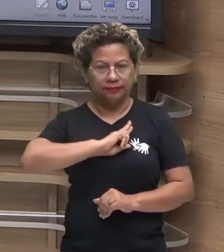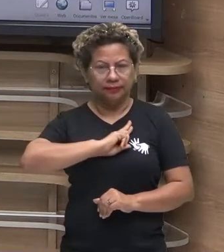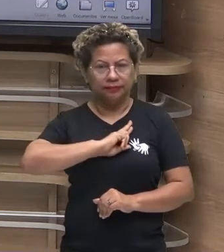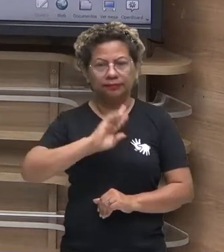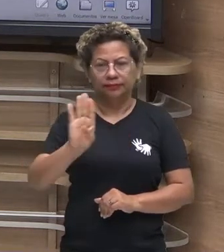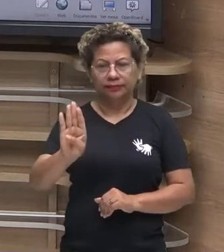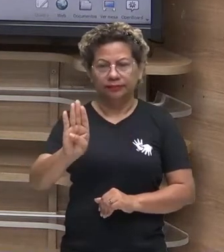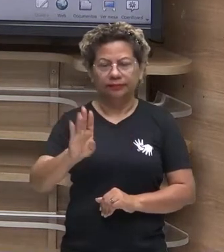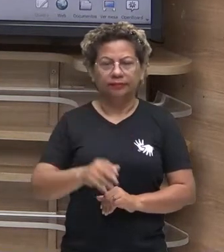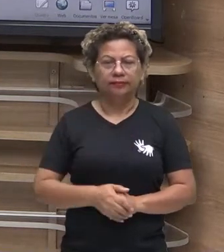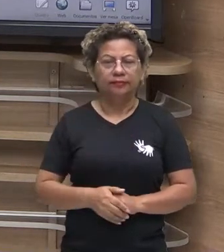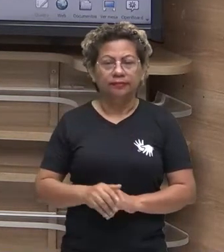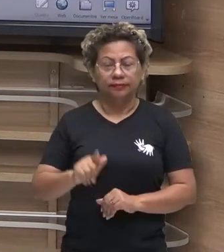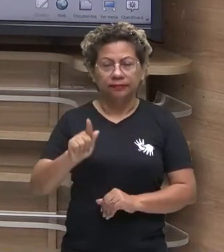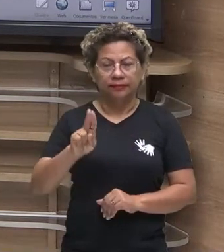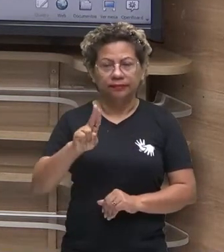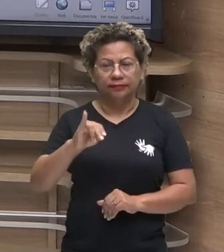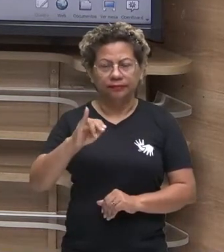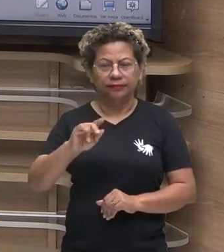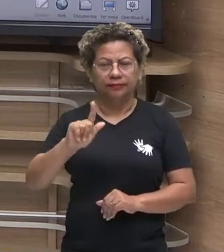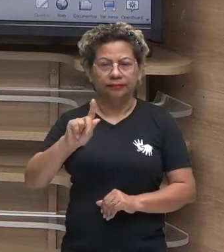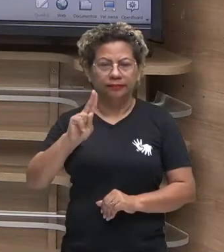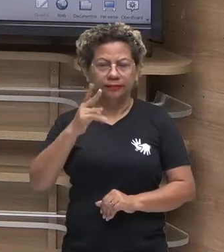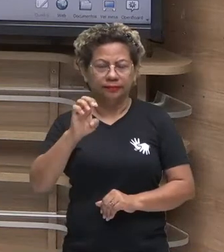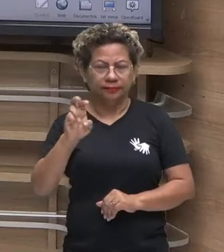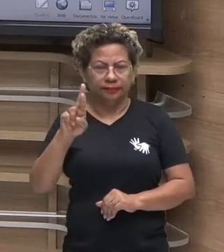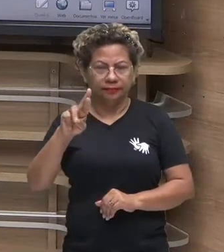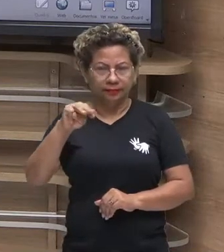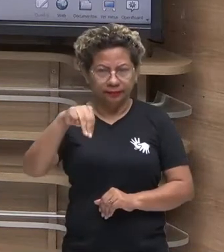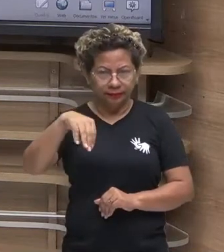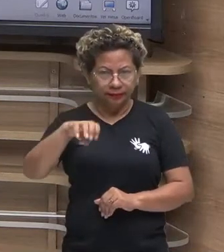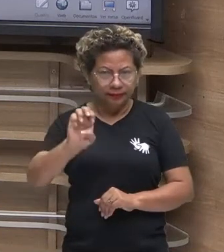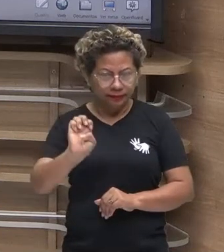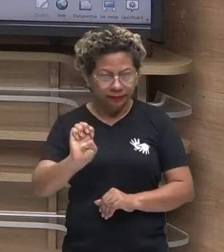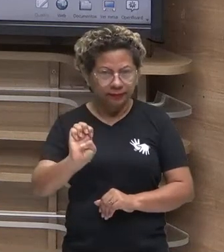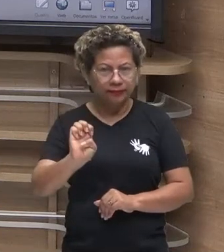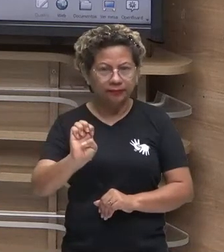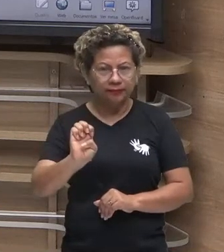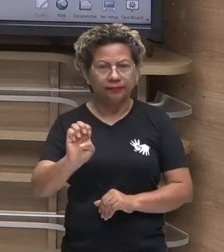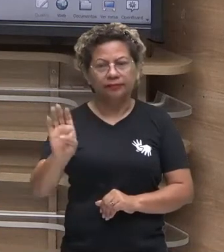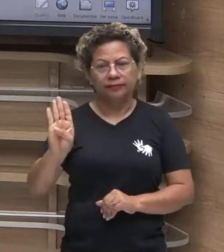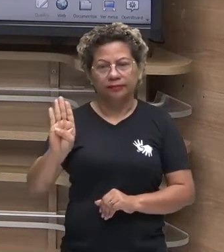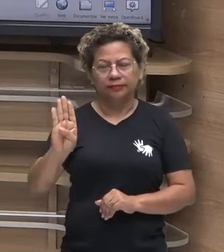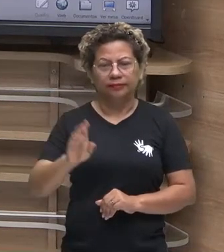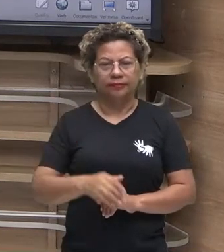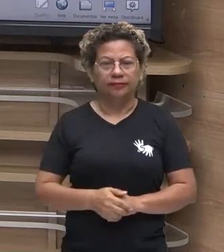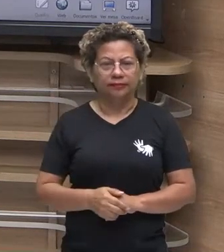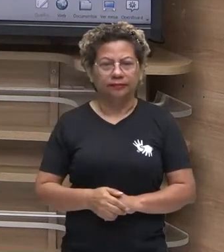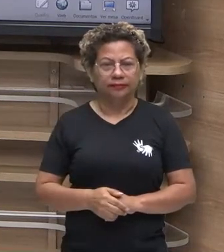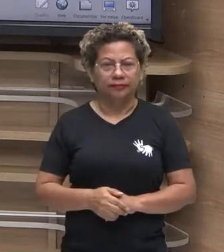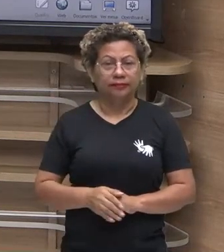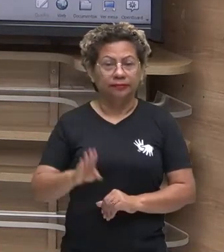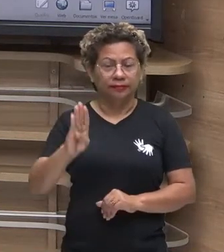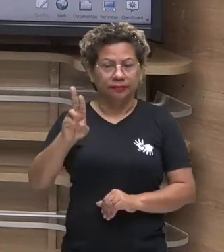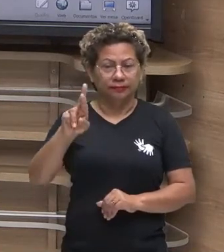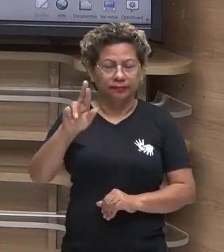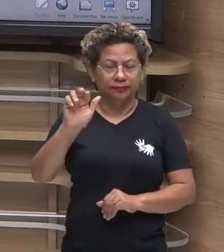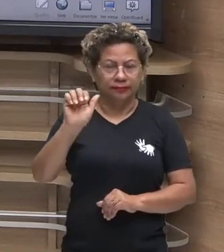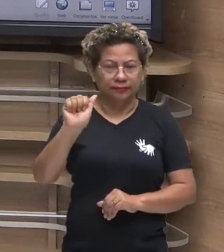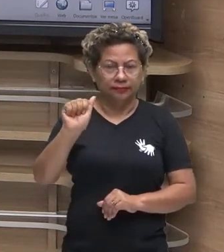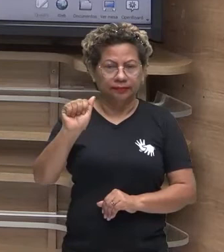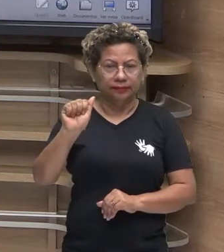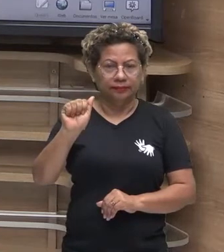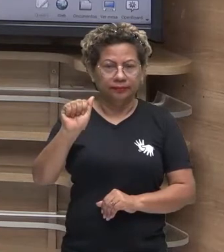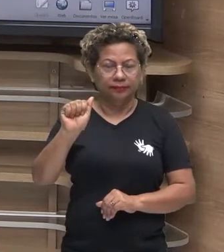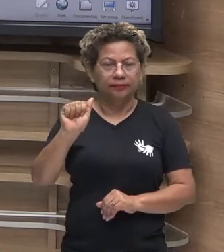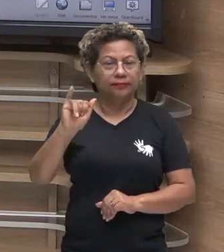B. E o Guilherme também respondeu que é a letra B. O Brian, ele colocou aqui, vai letra